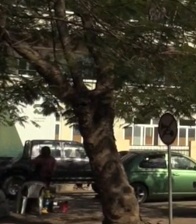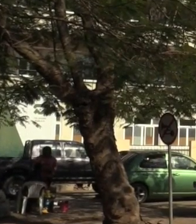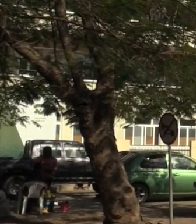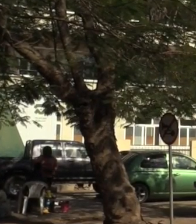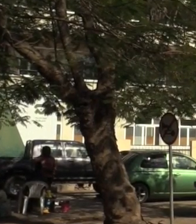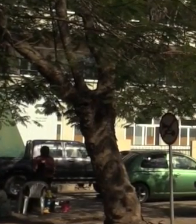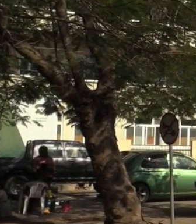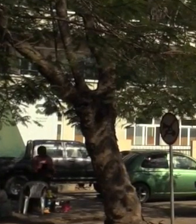Tchau.